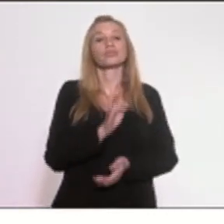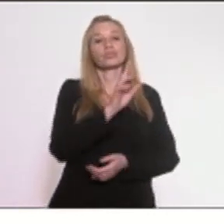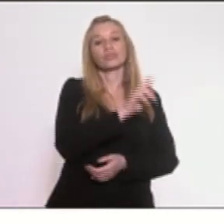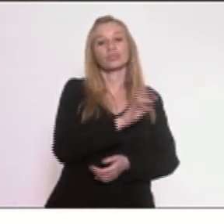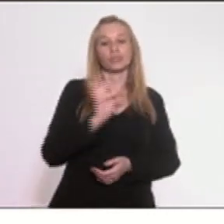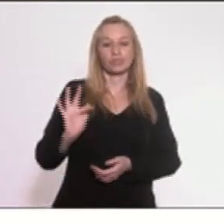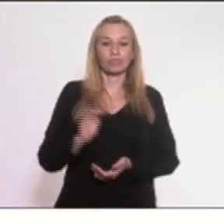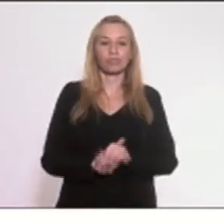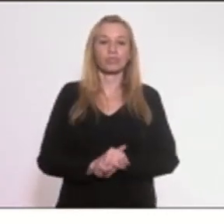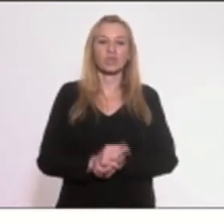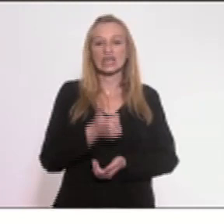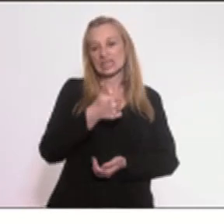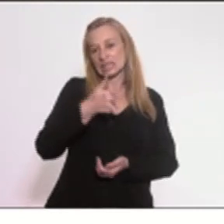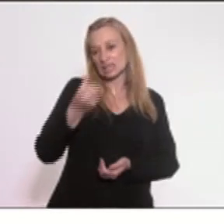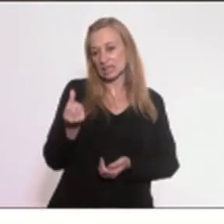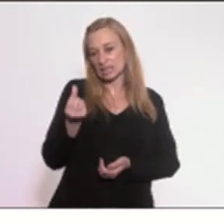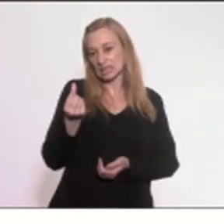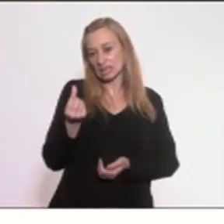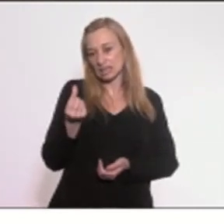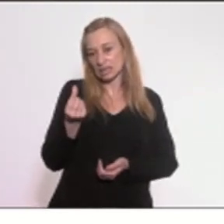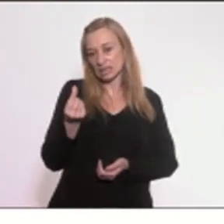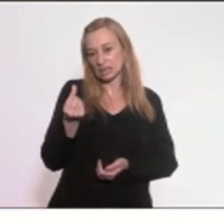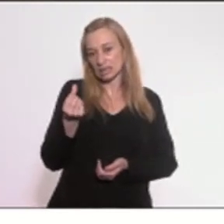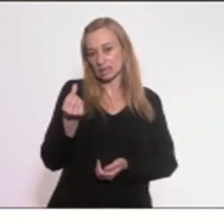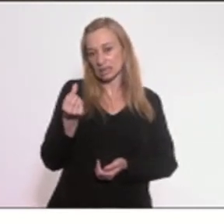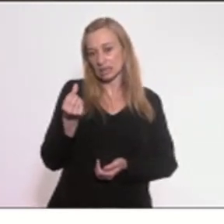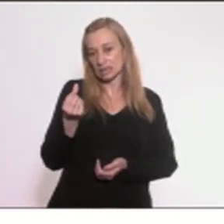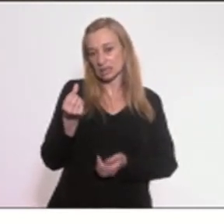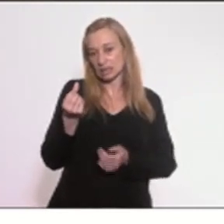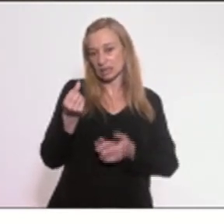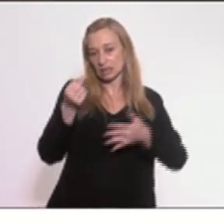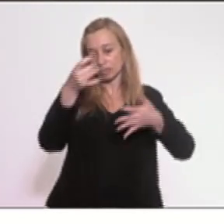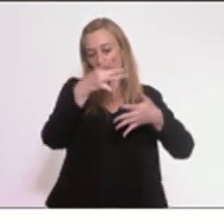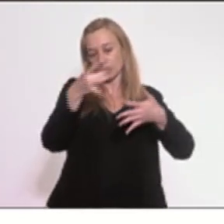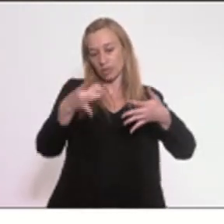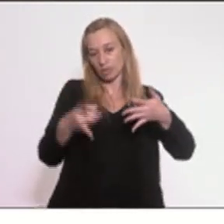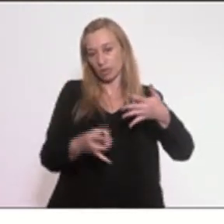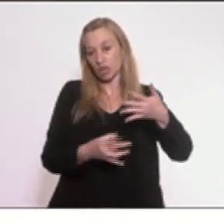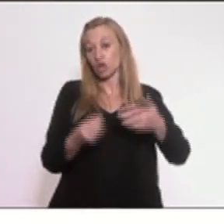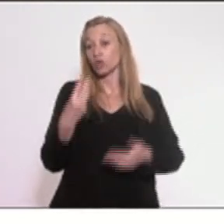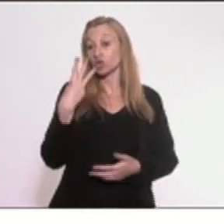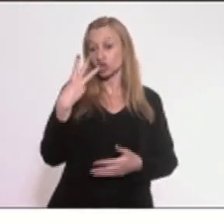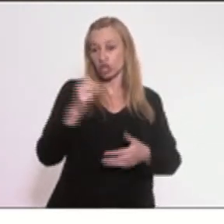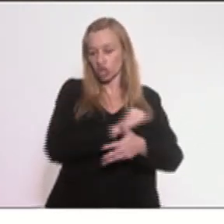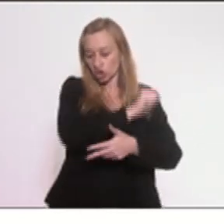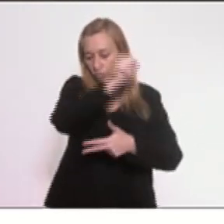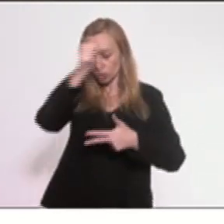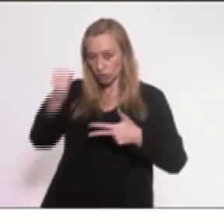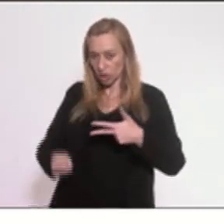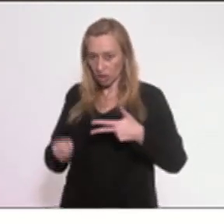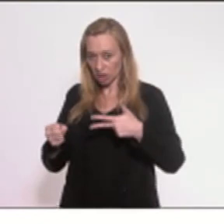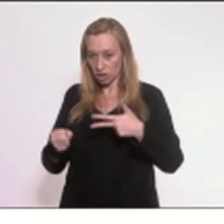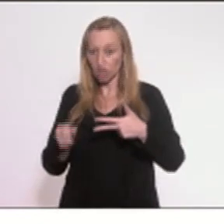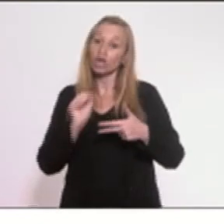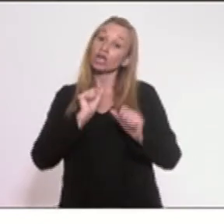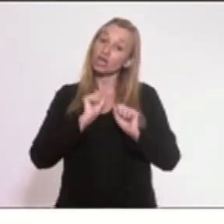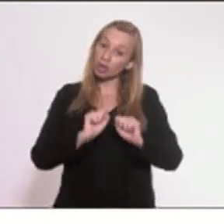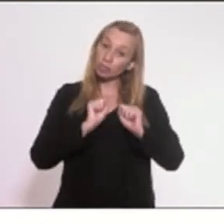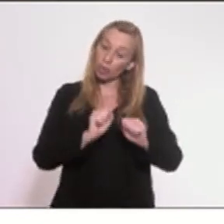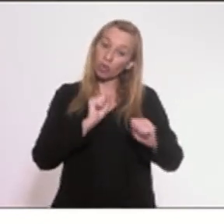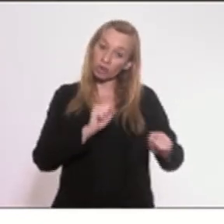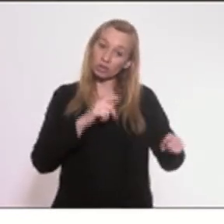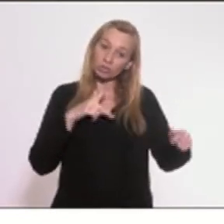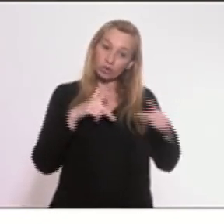apontou 16 medidas, que incluem os três poderes, não só o Poder Executivo, que podem causar o fim